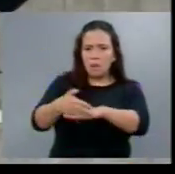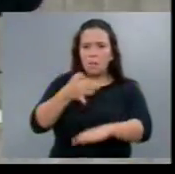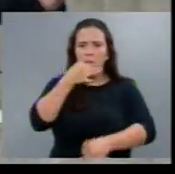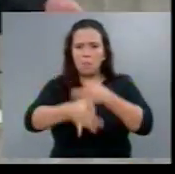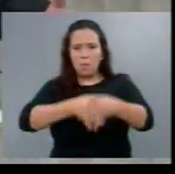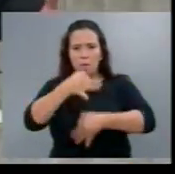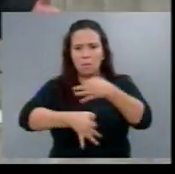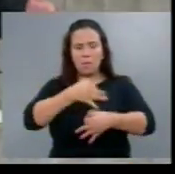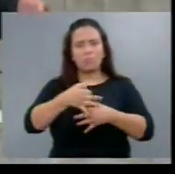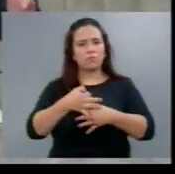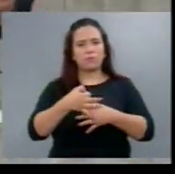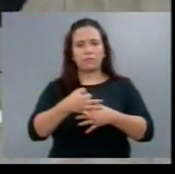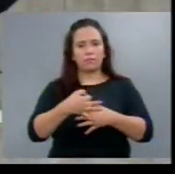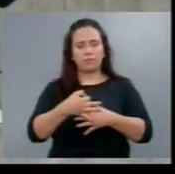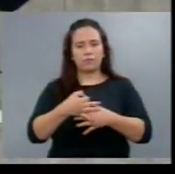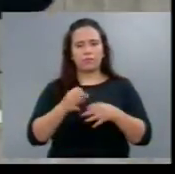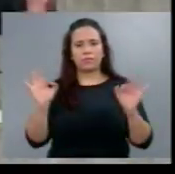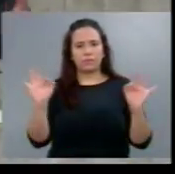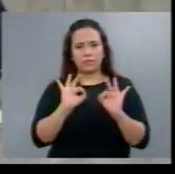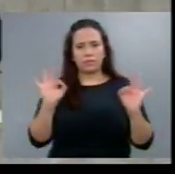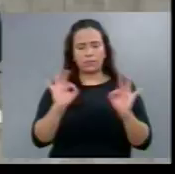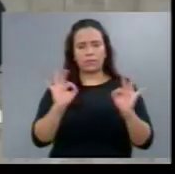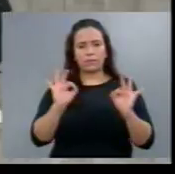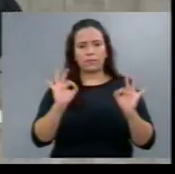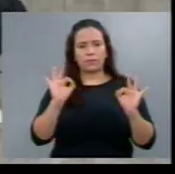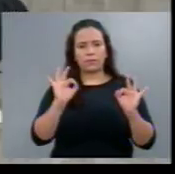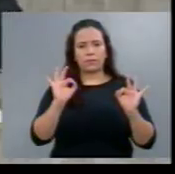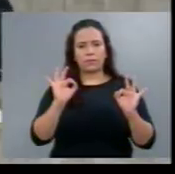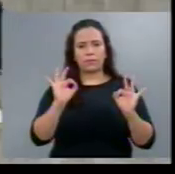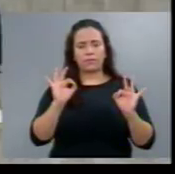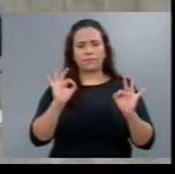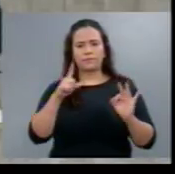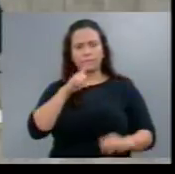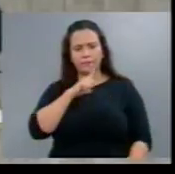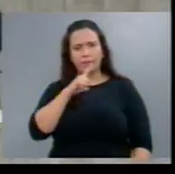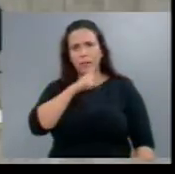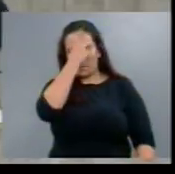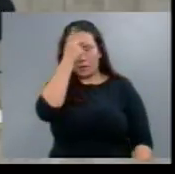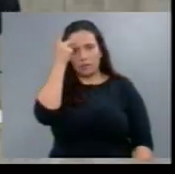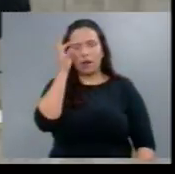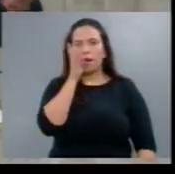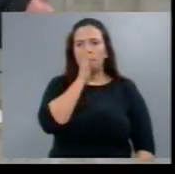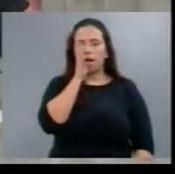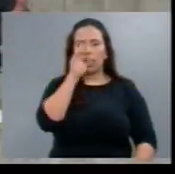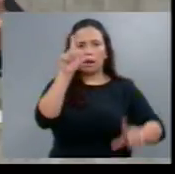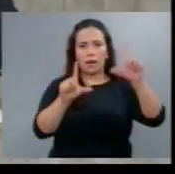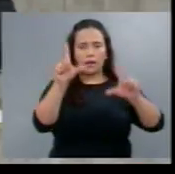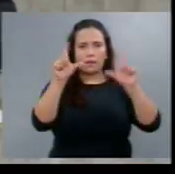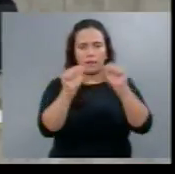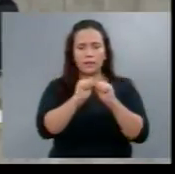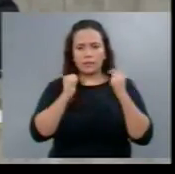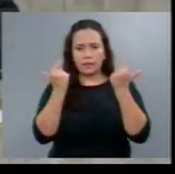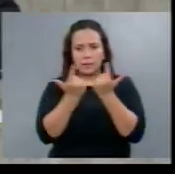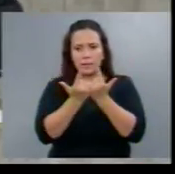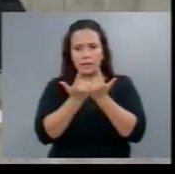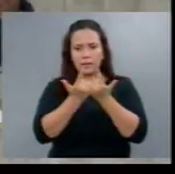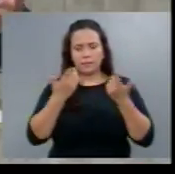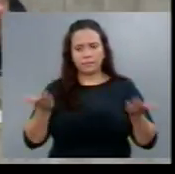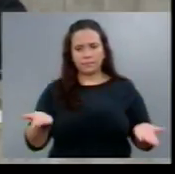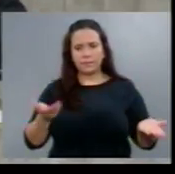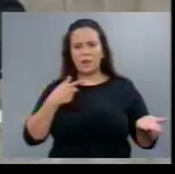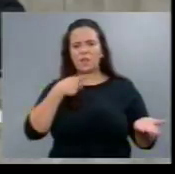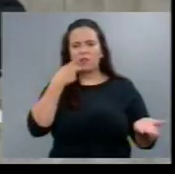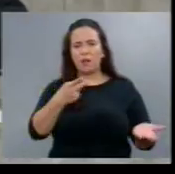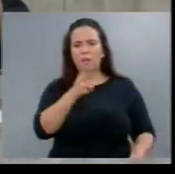que eu gritava aqui, que todos aqueles que assistiam à TV Assembleia viam, aqui eu não gosto muito